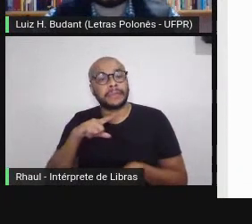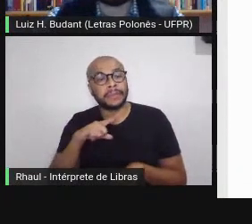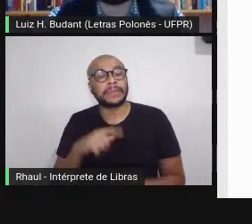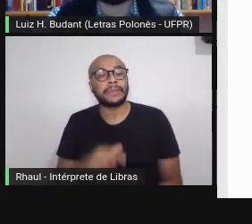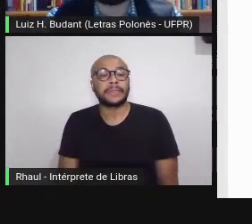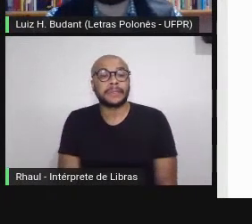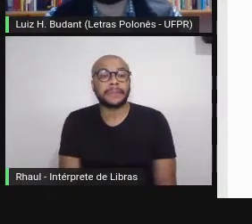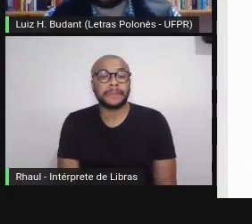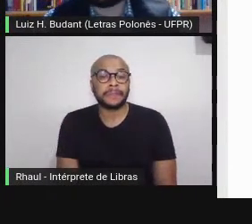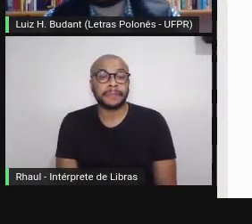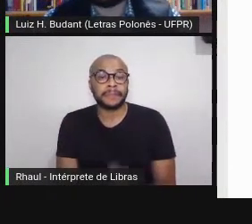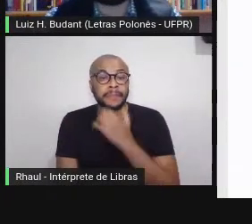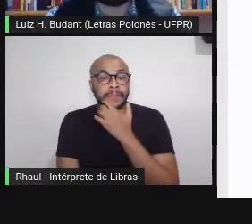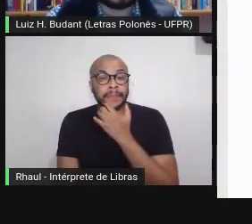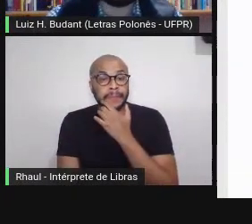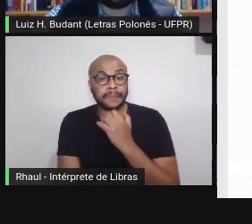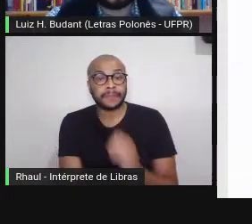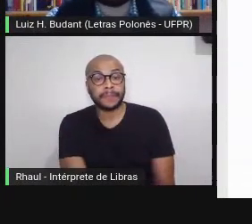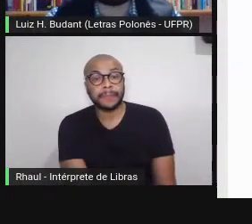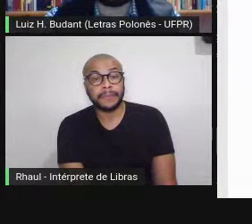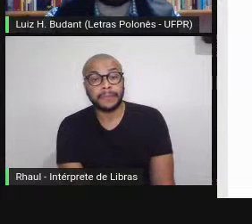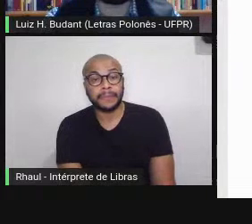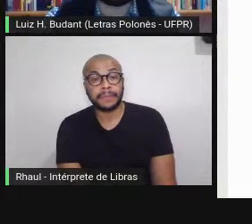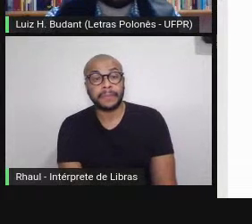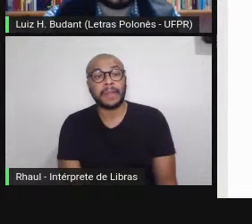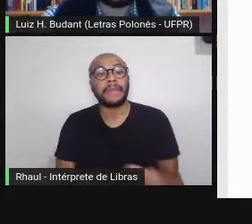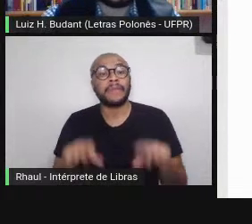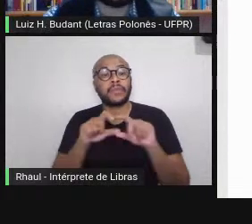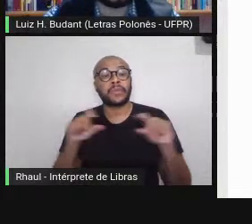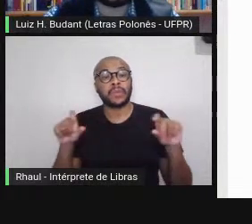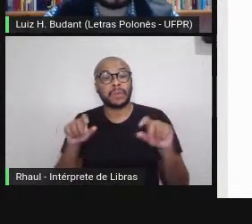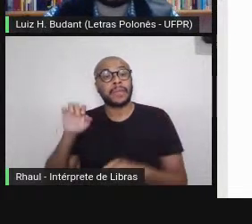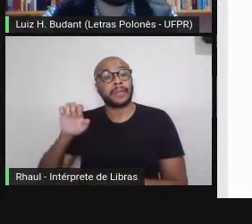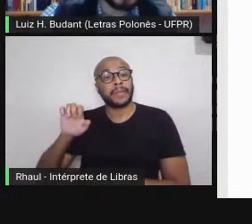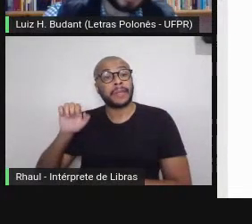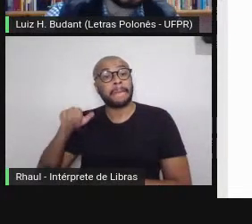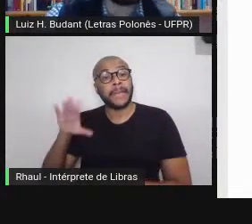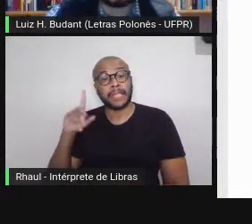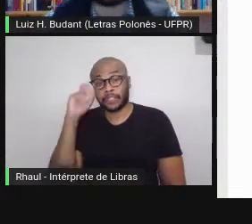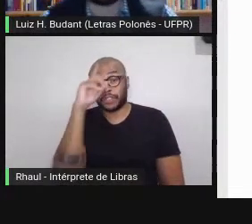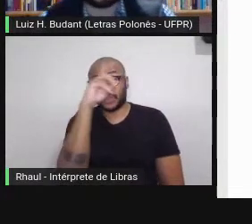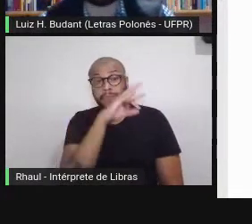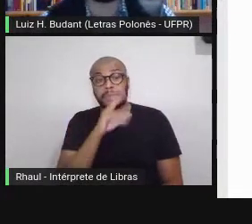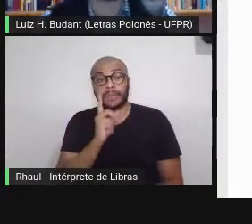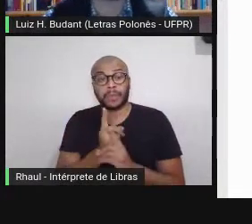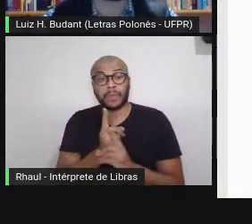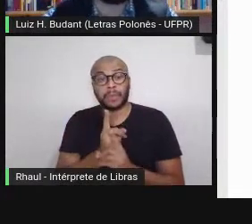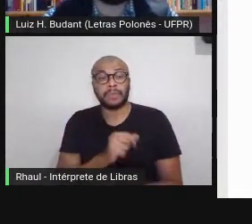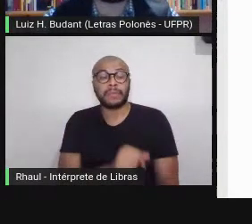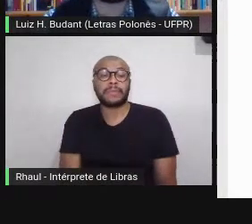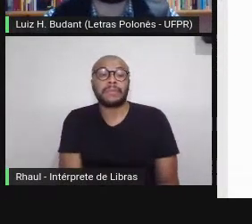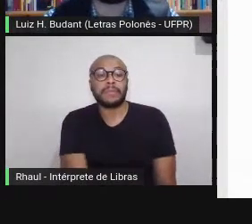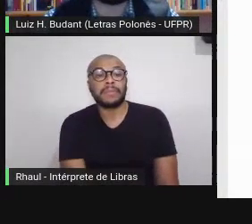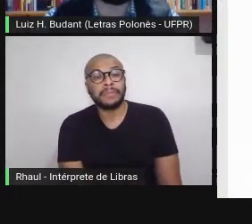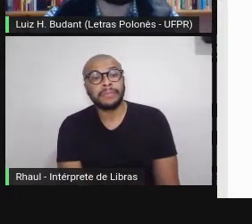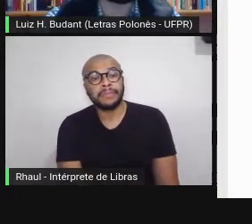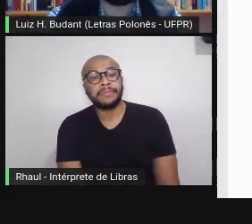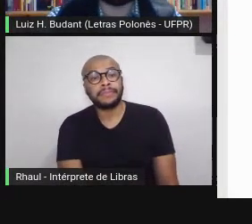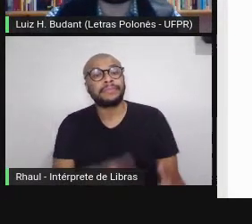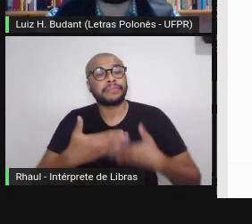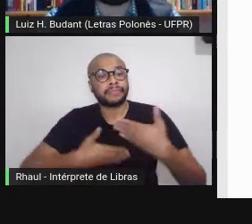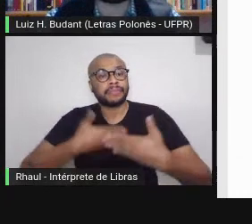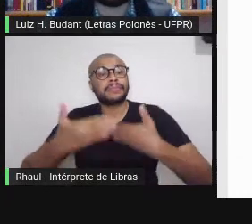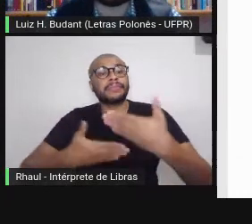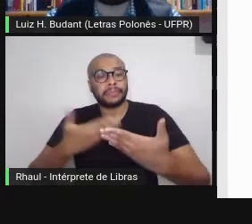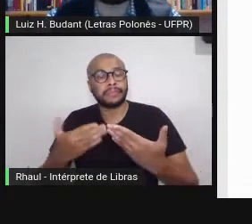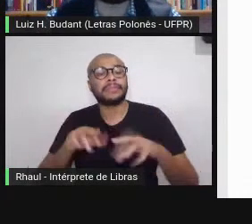Basili, Basilego, Verle, Verlego, embora os sobrenomes com E sejam mais raros, Charne, Charnego, e assim sucessivamente